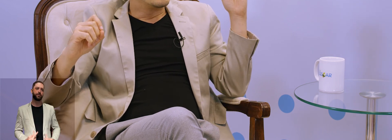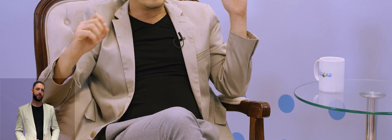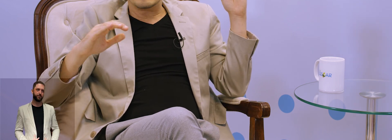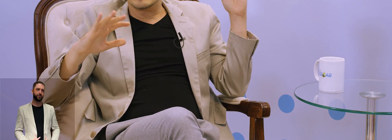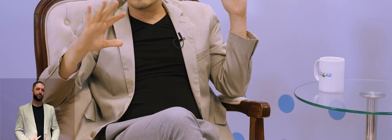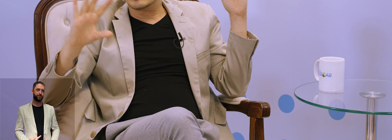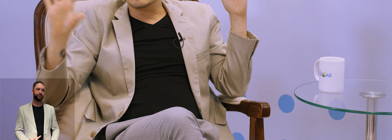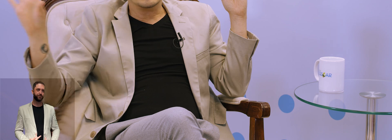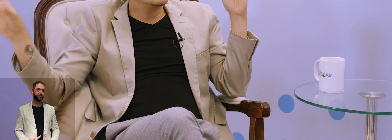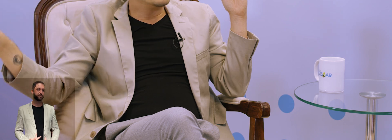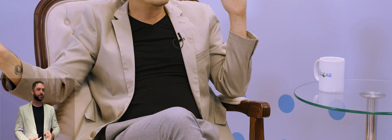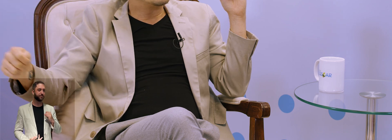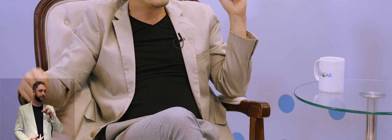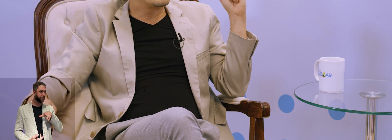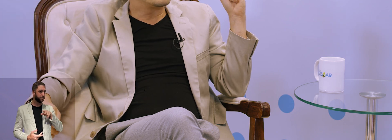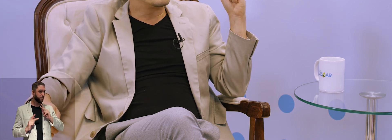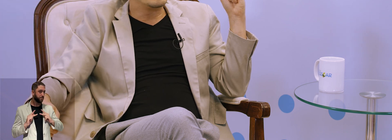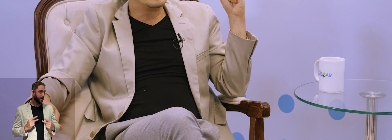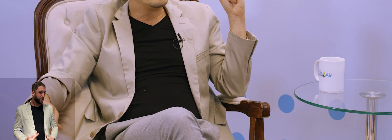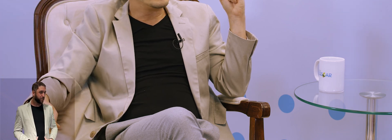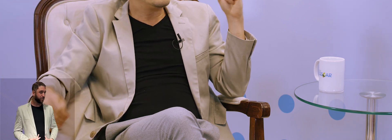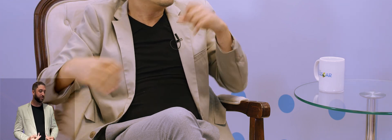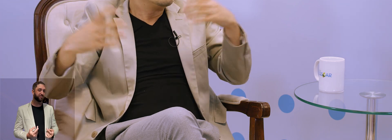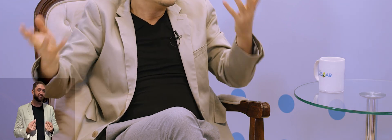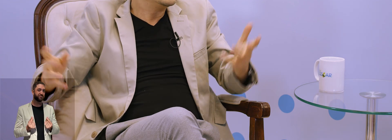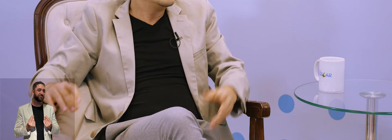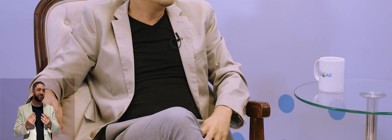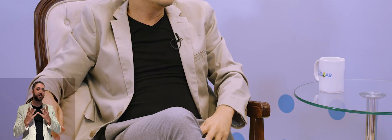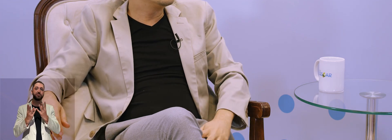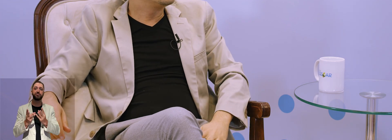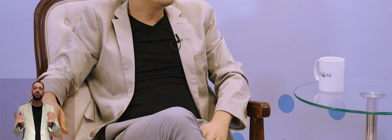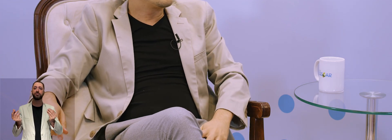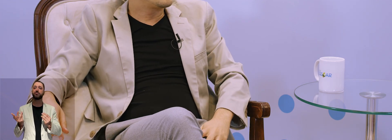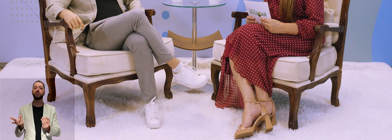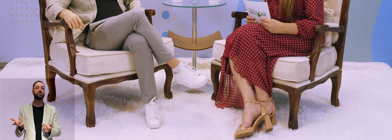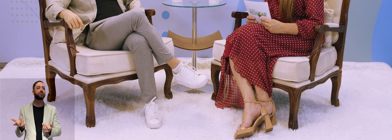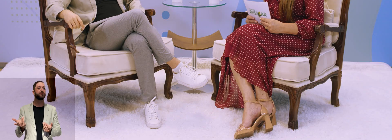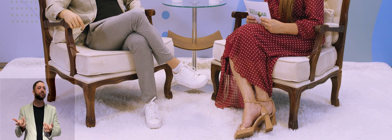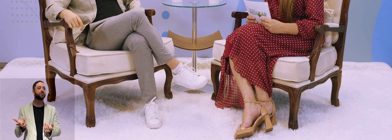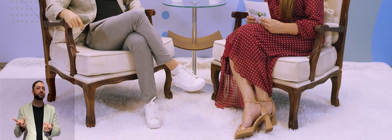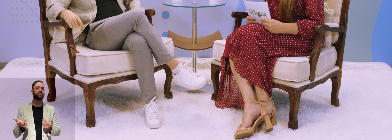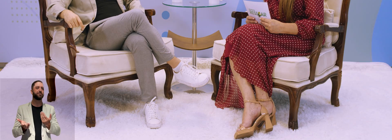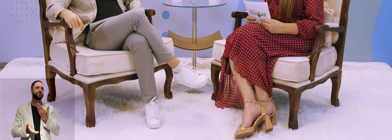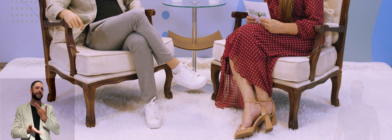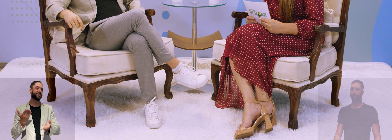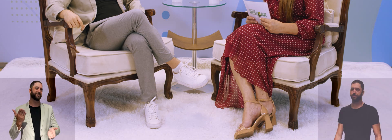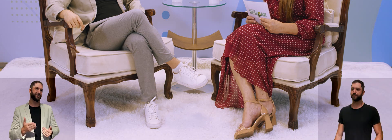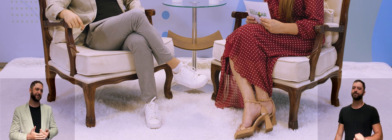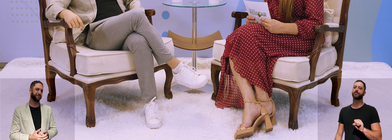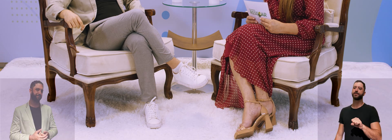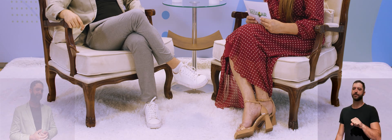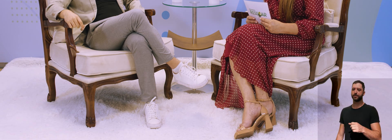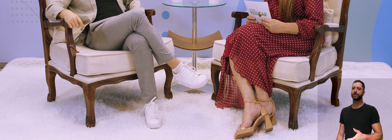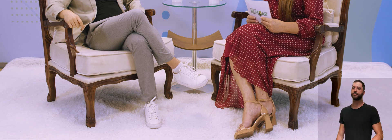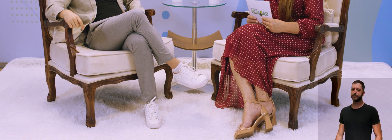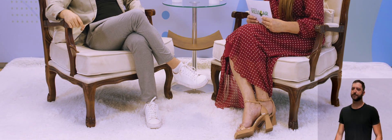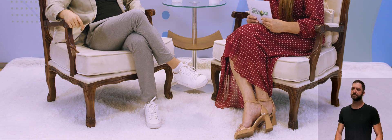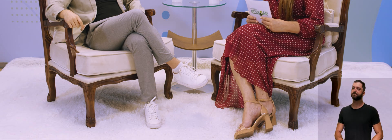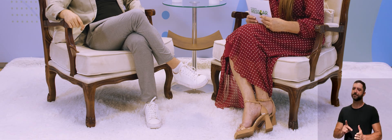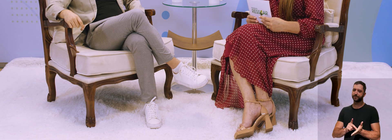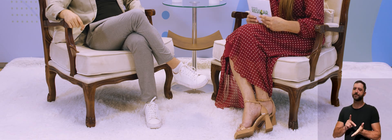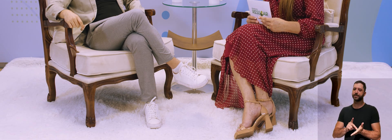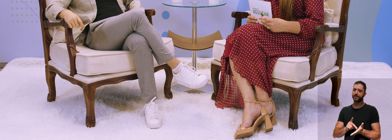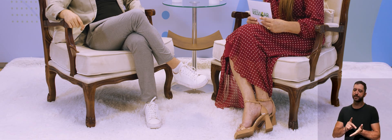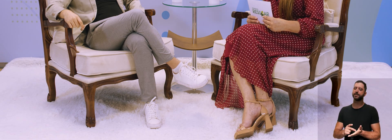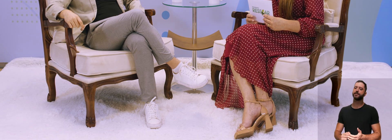humano. Sem ser humano, tudo isso passa a ser simplesmente números. E todo mundo sai perdendo dessa forma. Sim, sim.